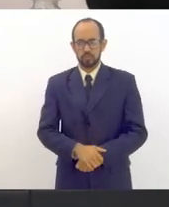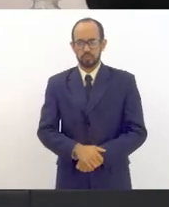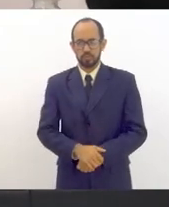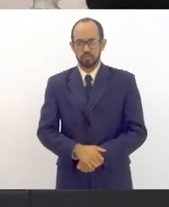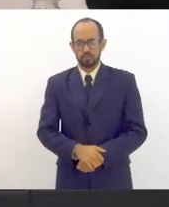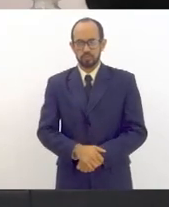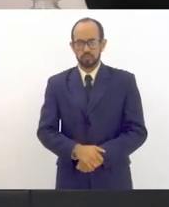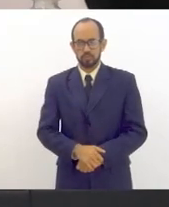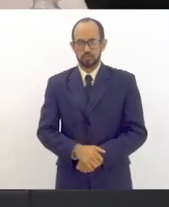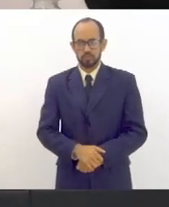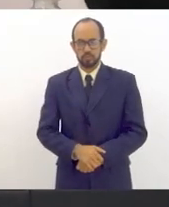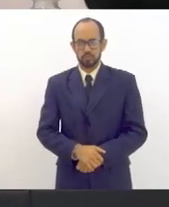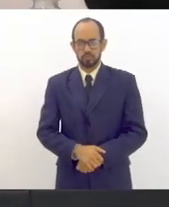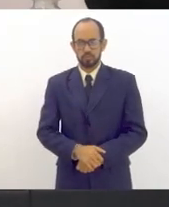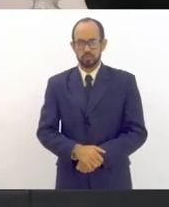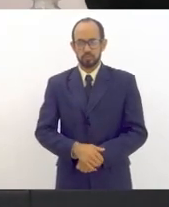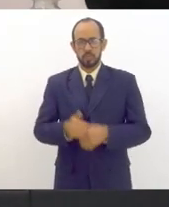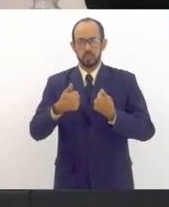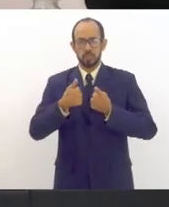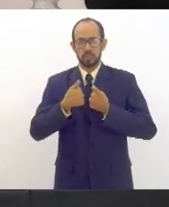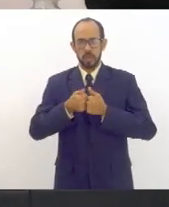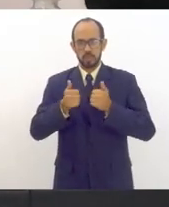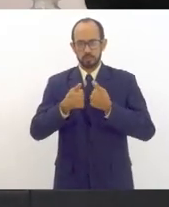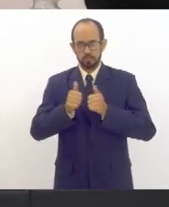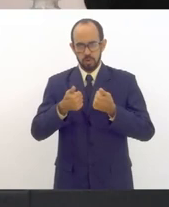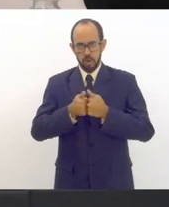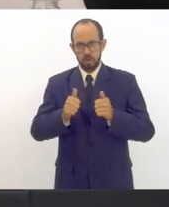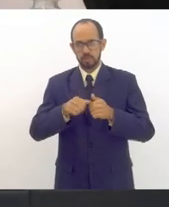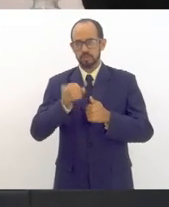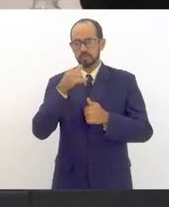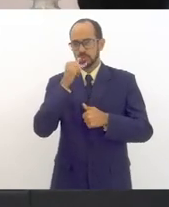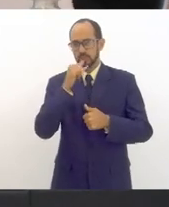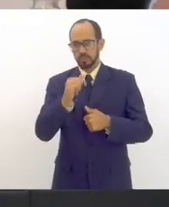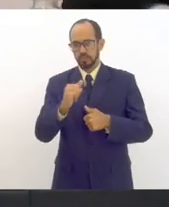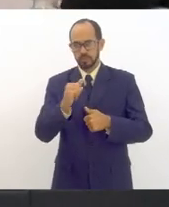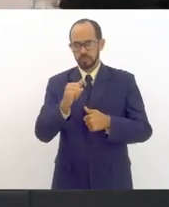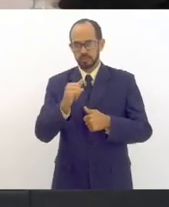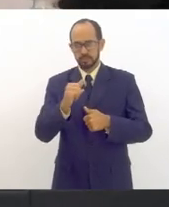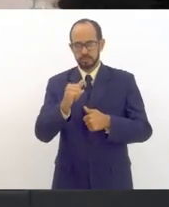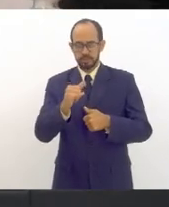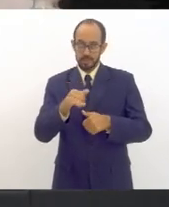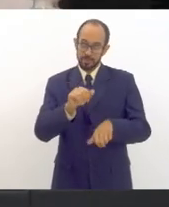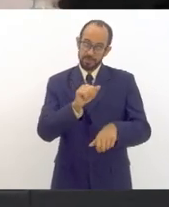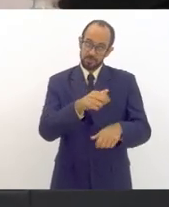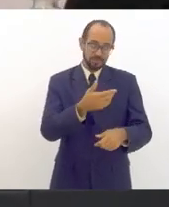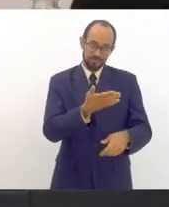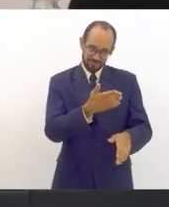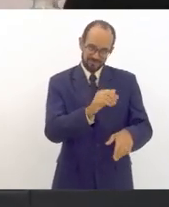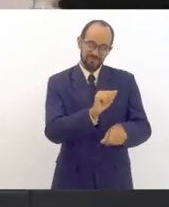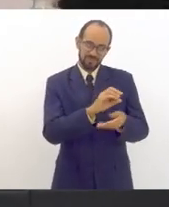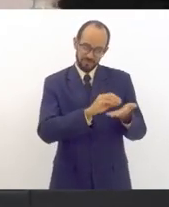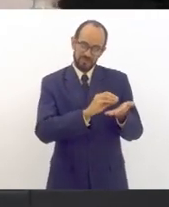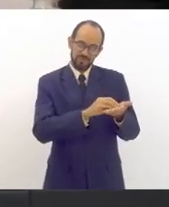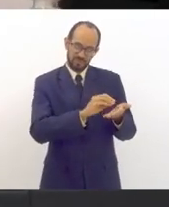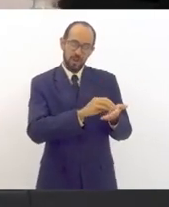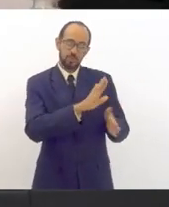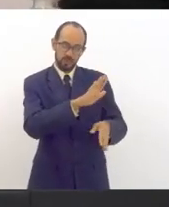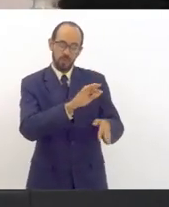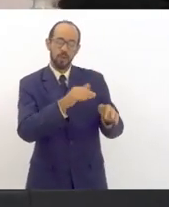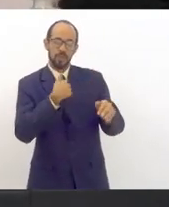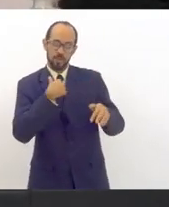Não, de serviço, já eu vou dizer. Transporte, energia. Você não deixou acabar, como diz o outro, molhar o